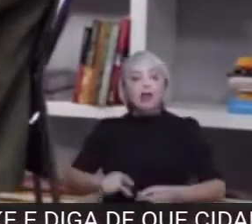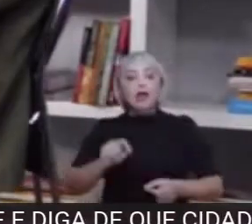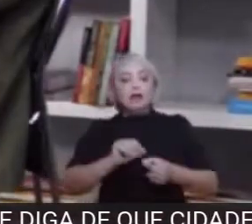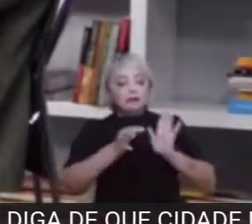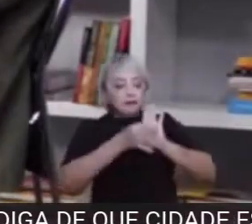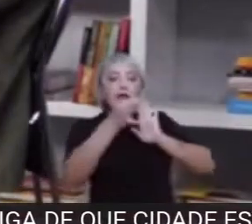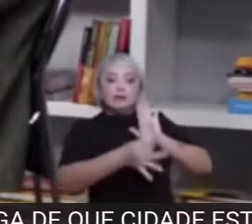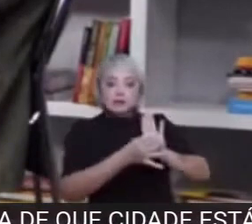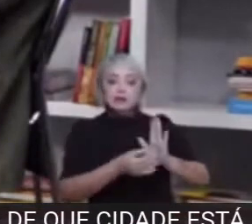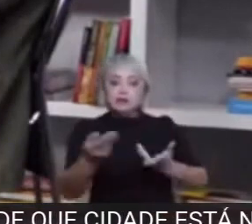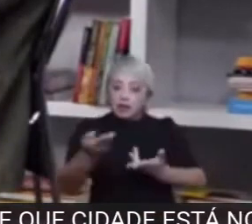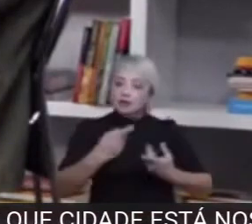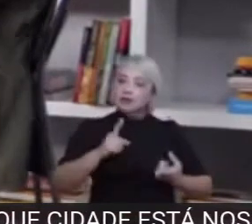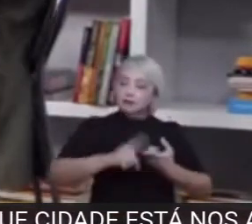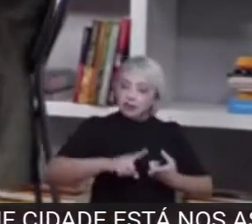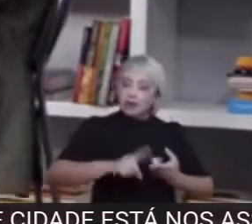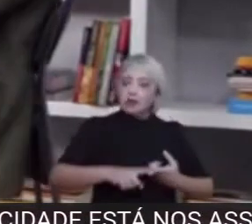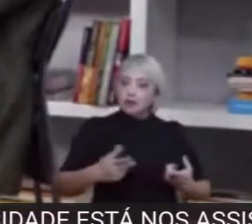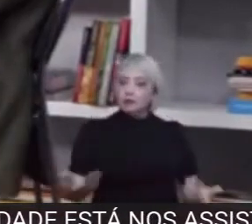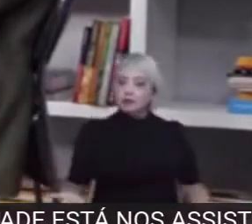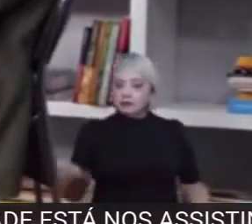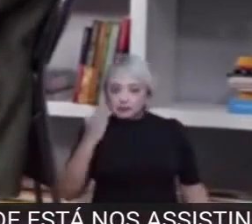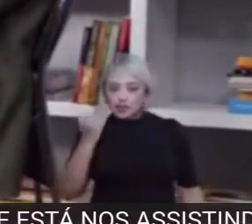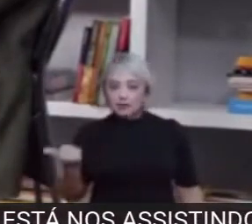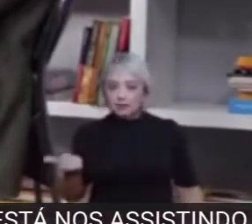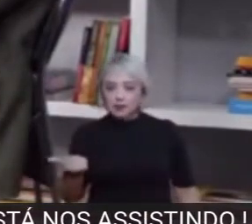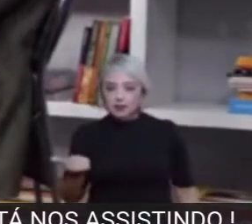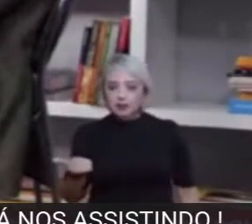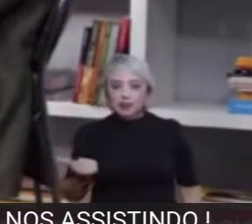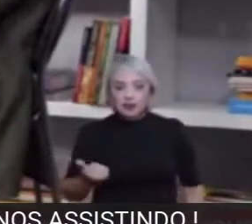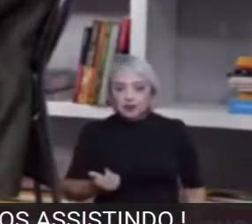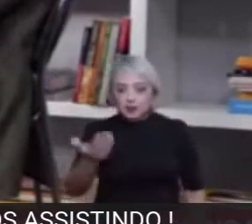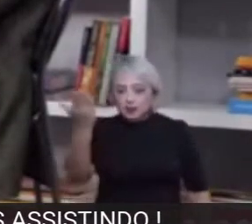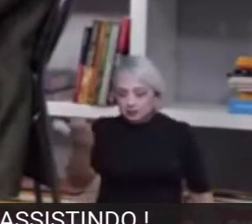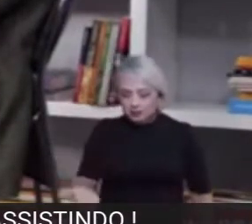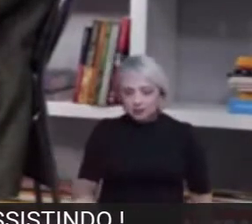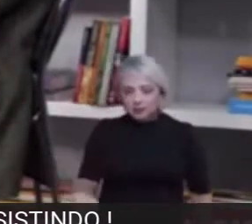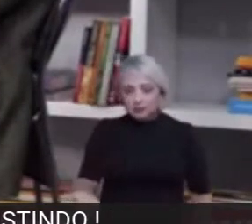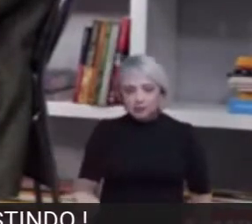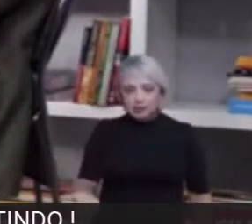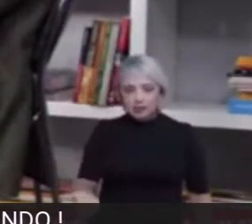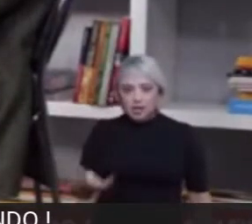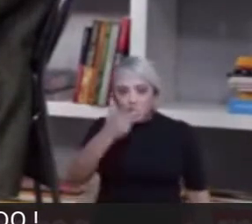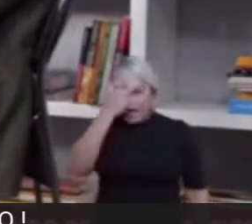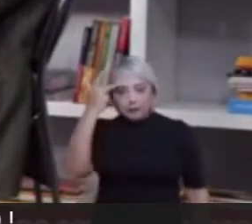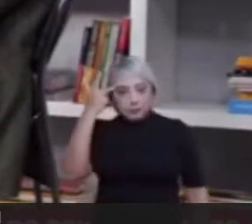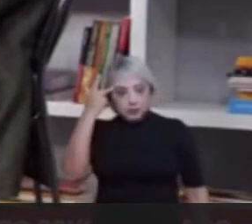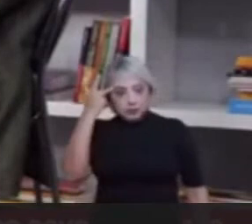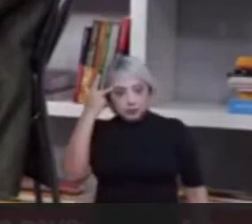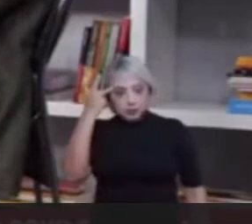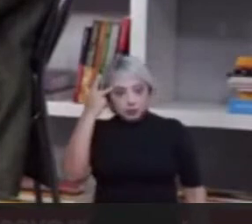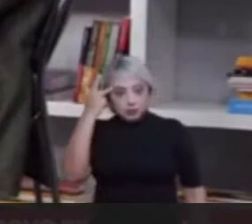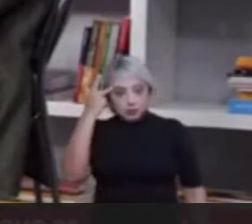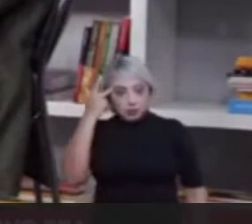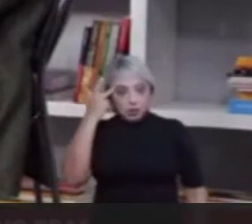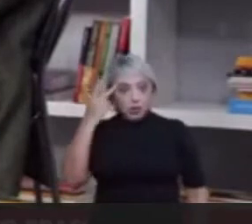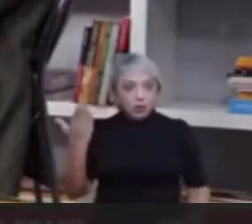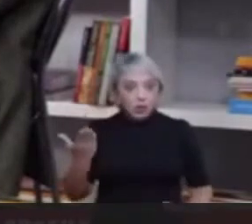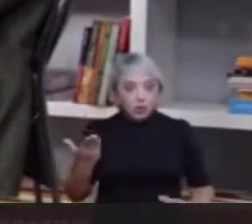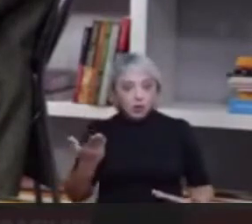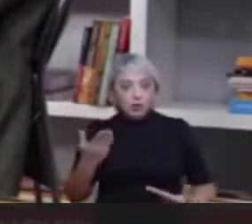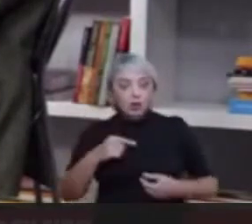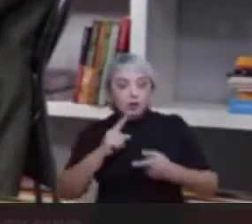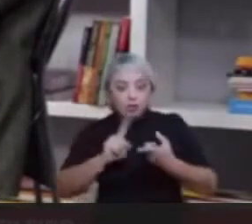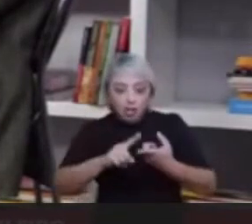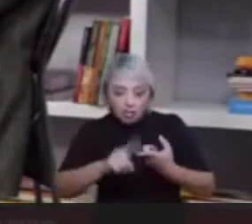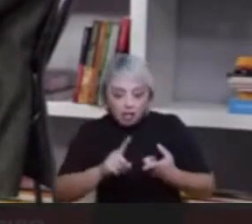ameaça, sabe? Eles são isso, eles são isso. O pessoal dos bairros está recebendo ameaça.